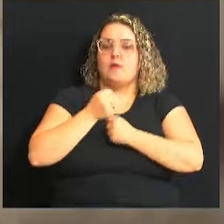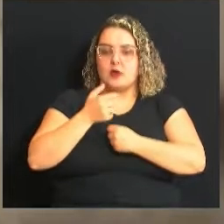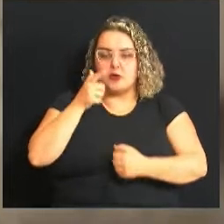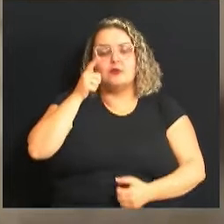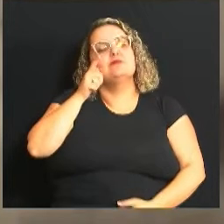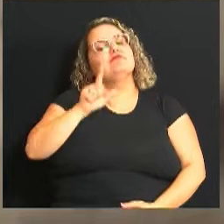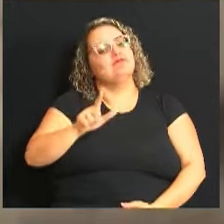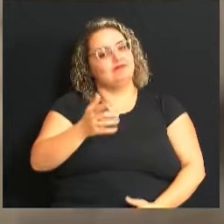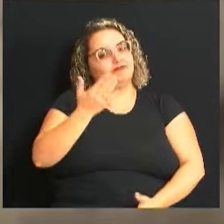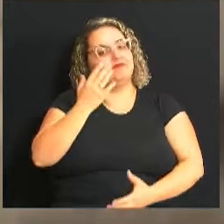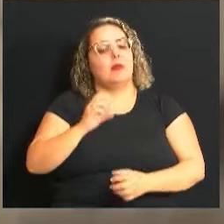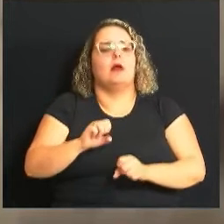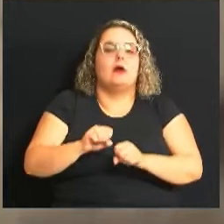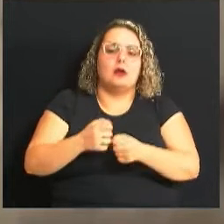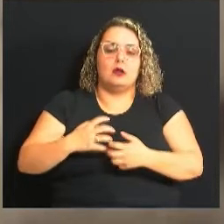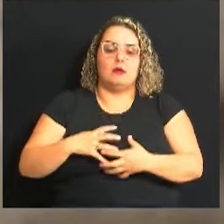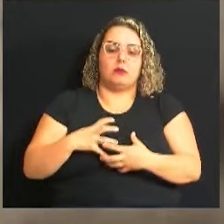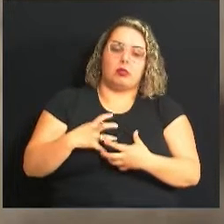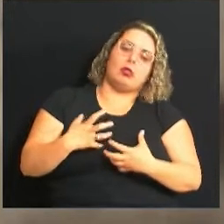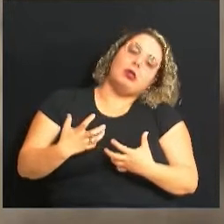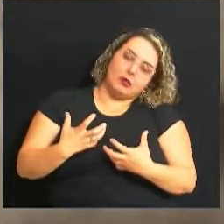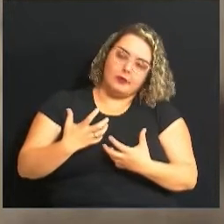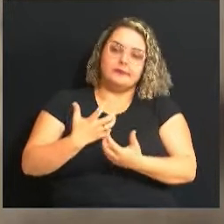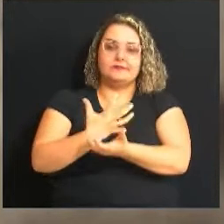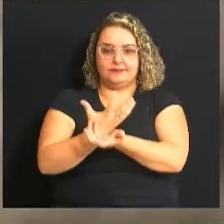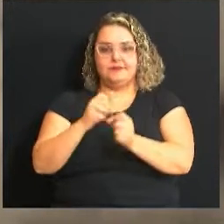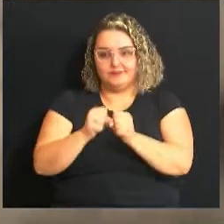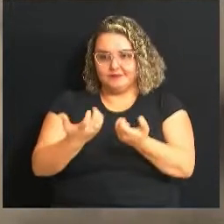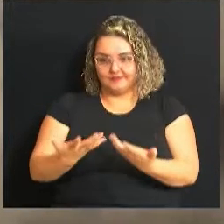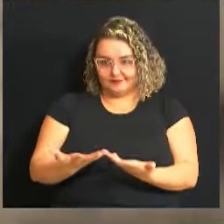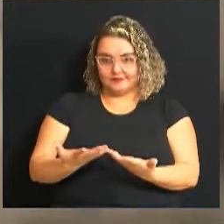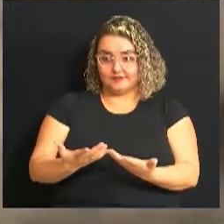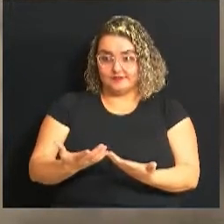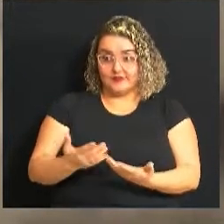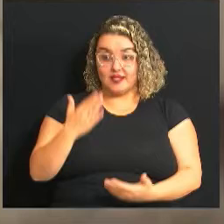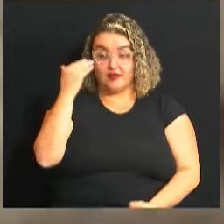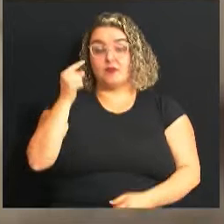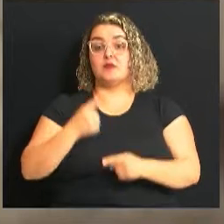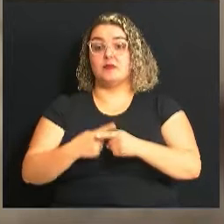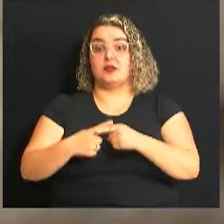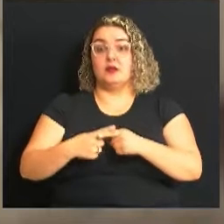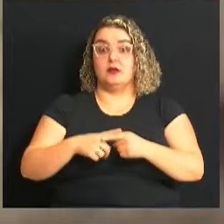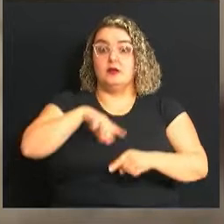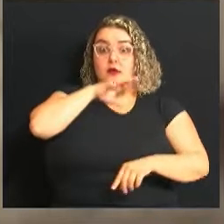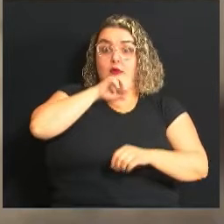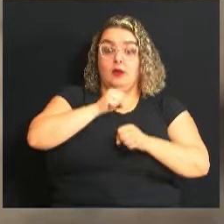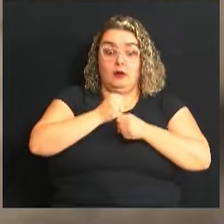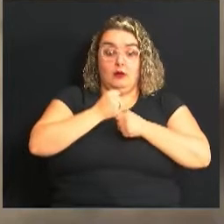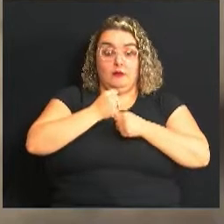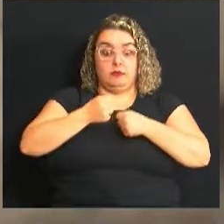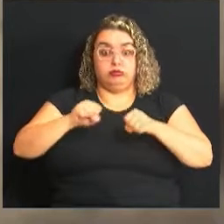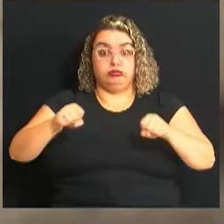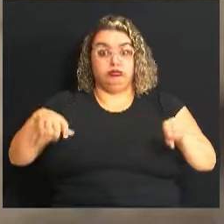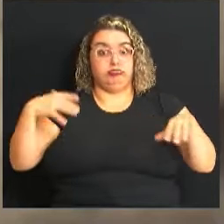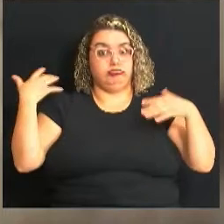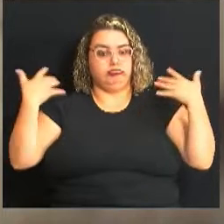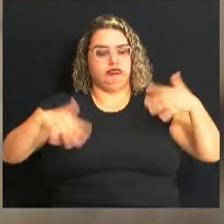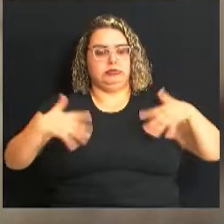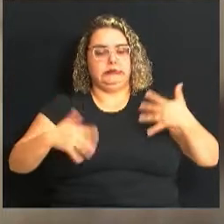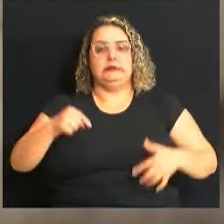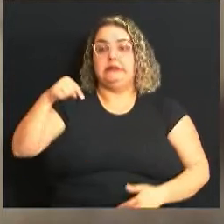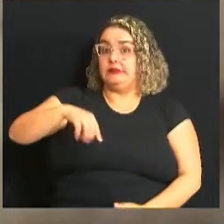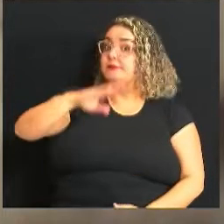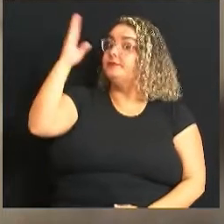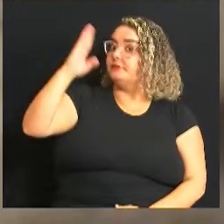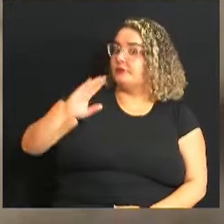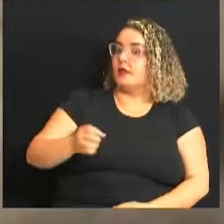recado. E é famosa por quê? Porque é um bicho muito grande. E essa espécie tem no Brasil uma quantidade muito grande